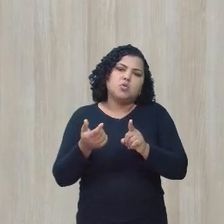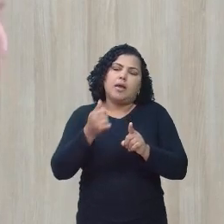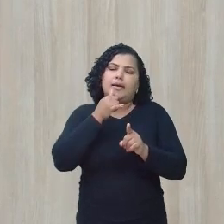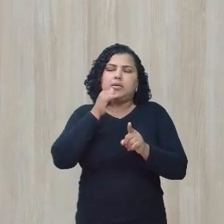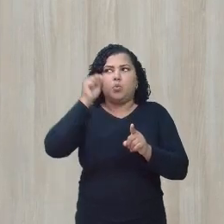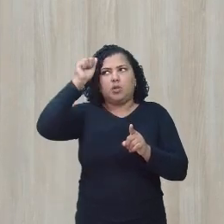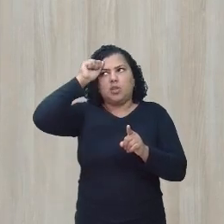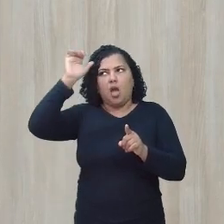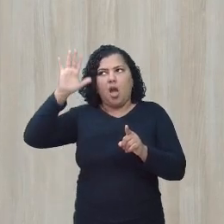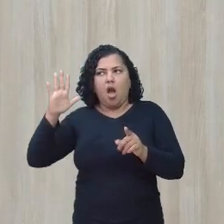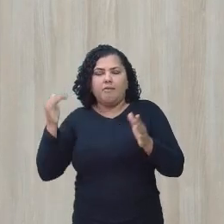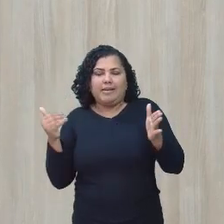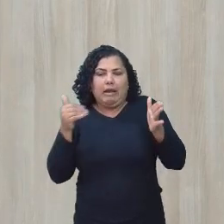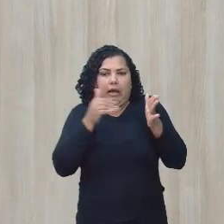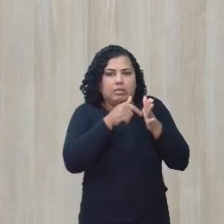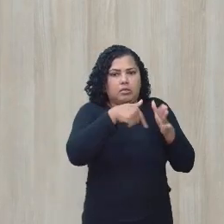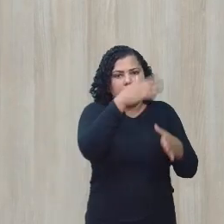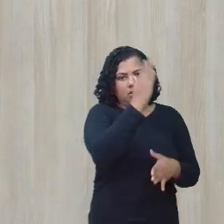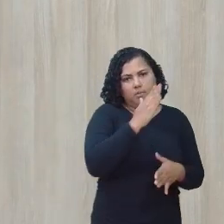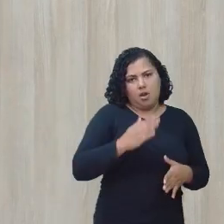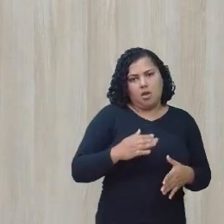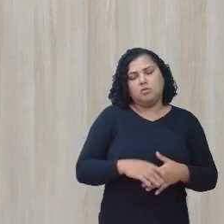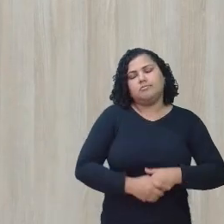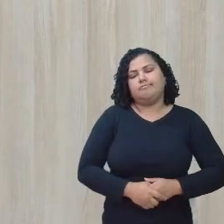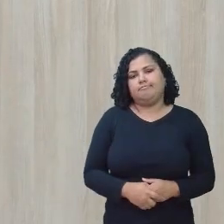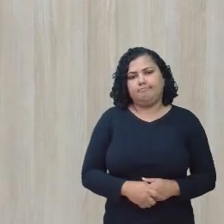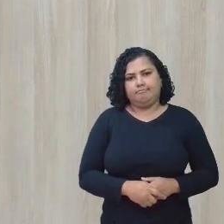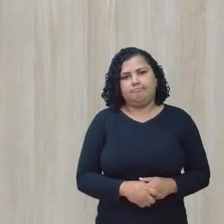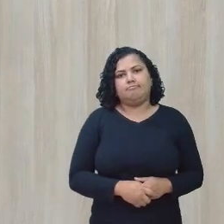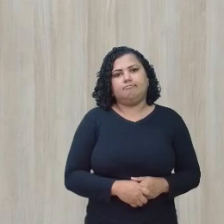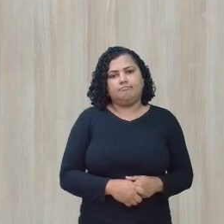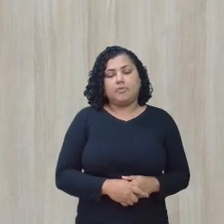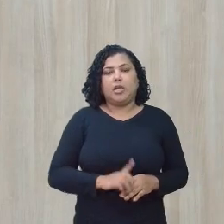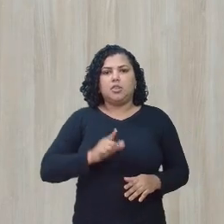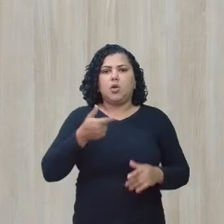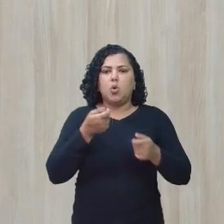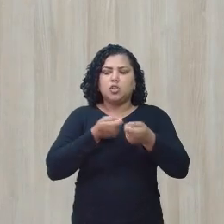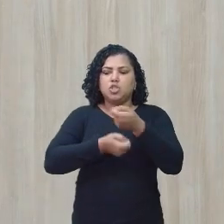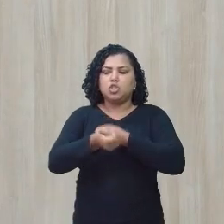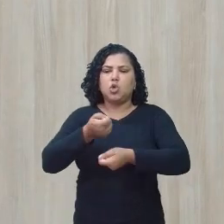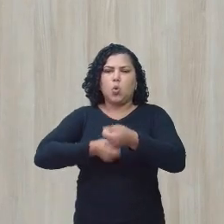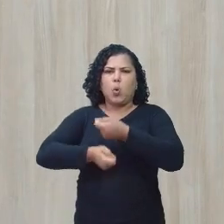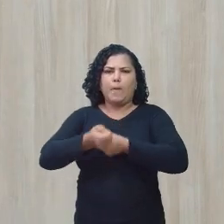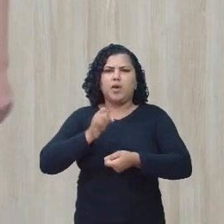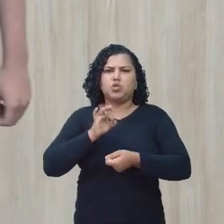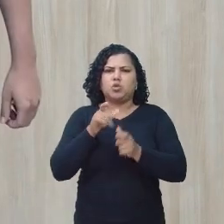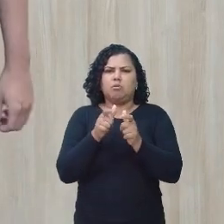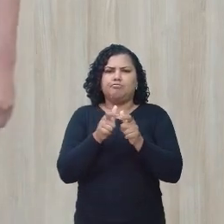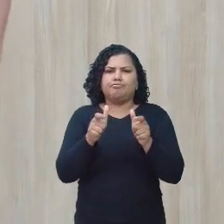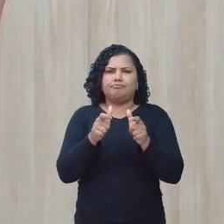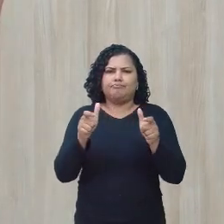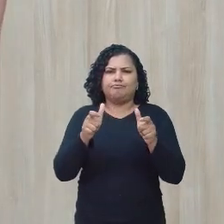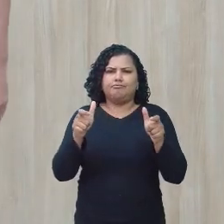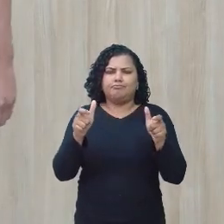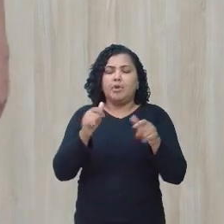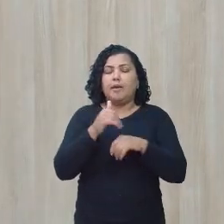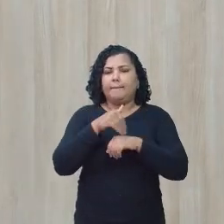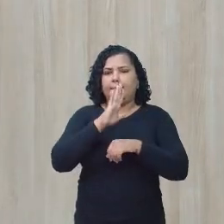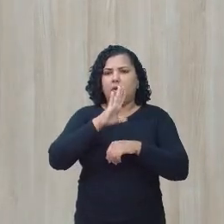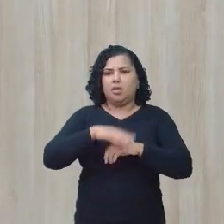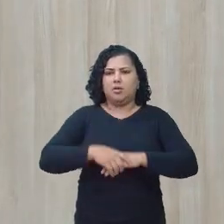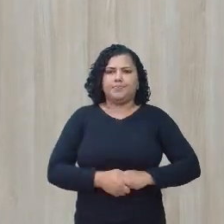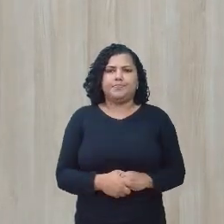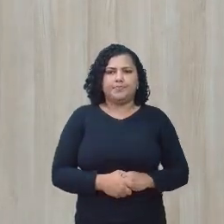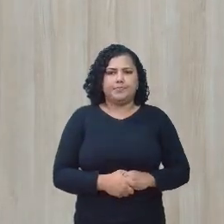África até a costa do Brasil, né? Então, esse comércio só vai se especializando cada vez mais, tá bom? Então, gente,